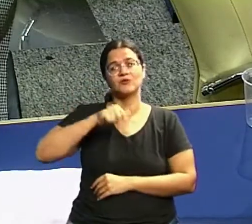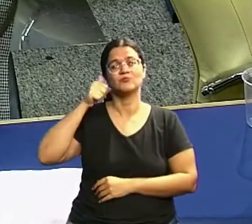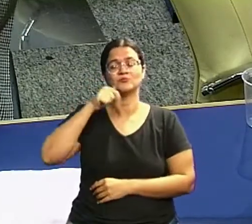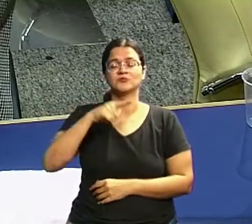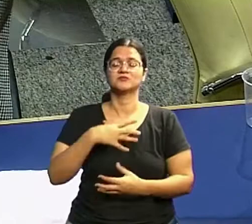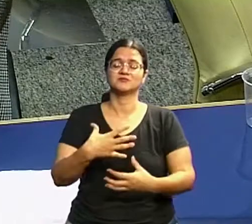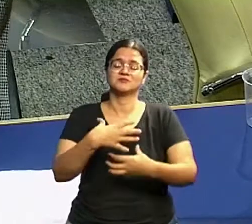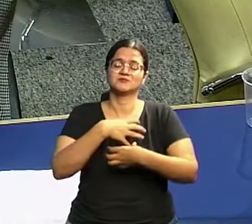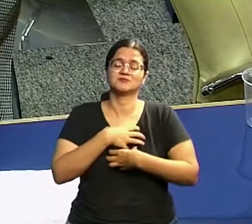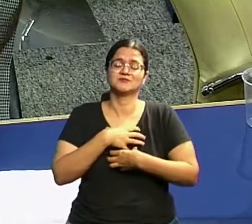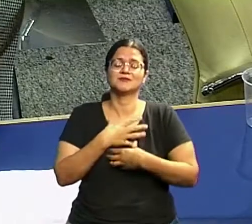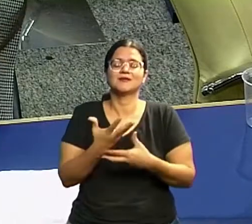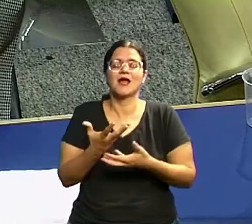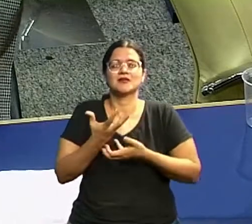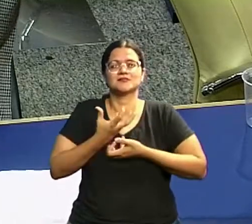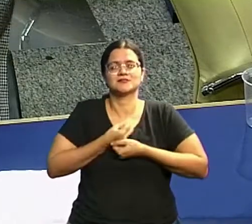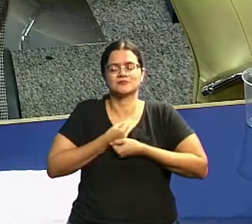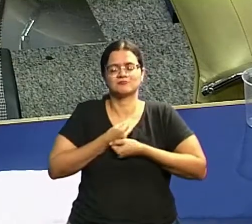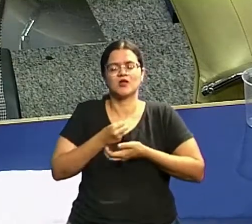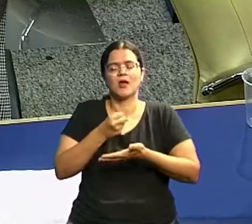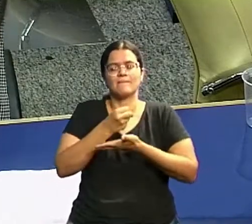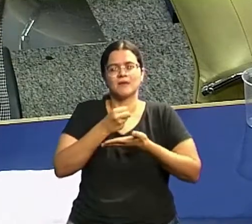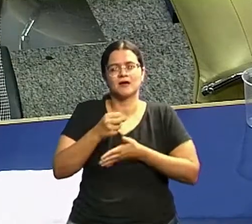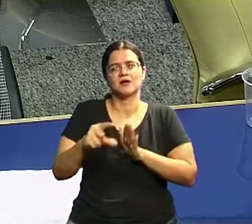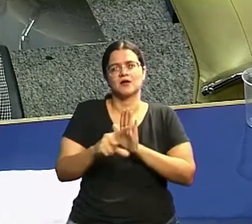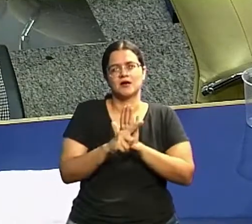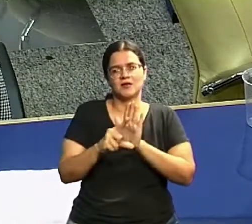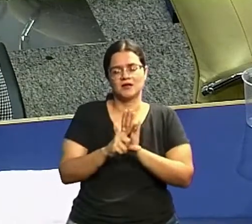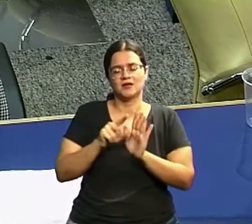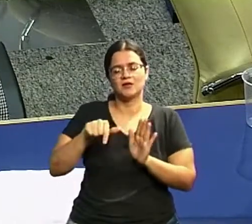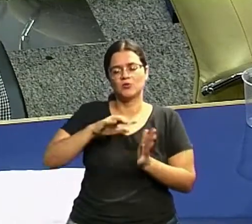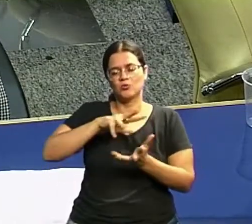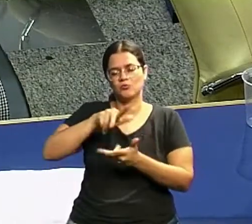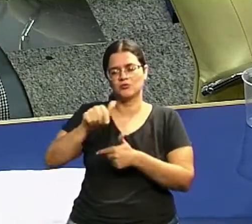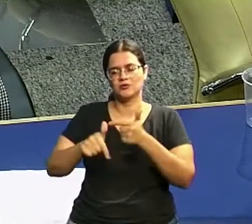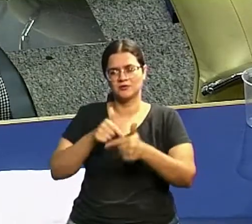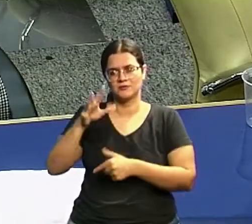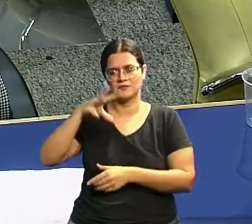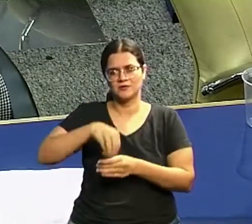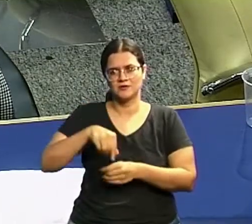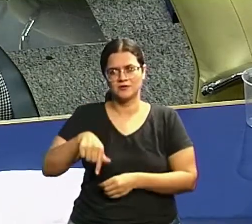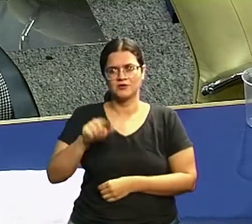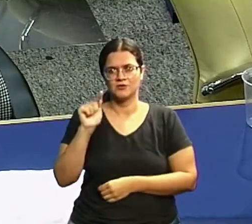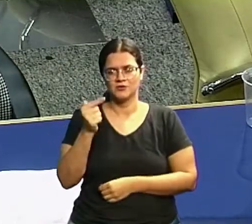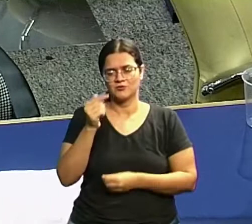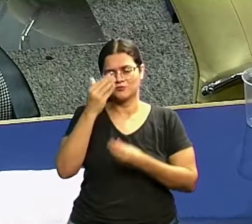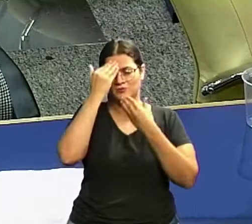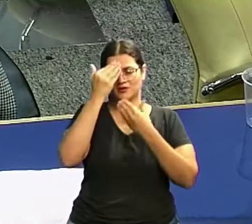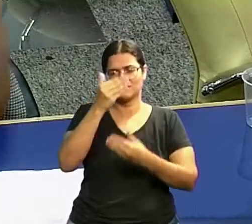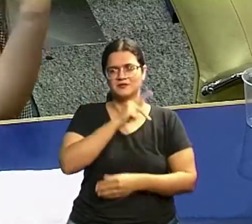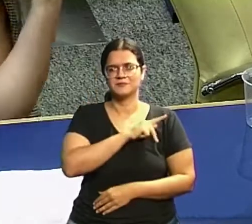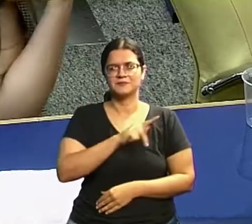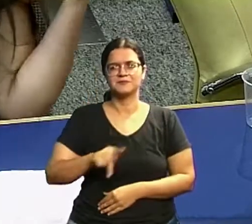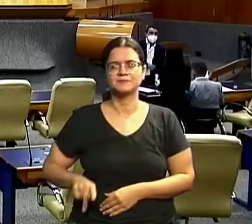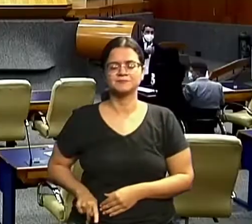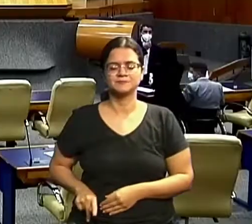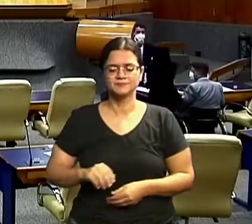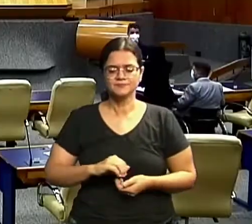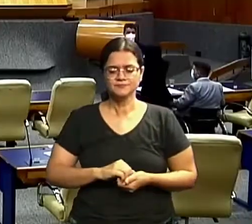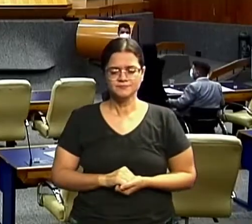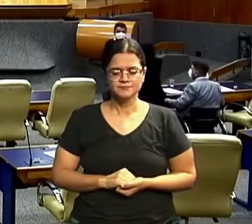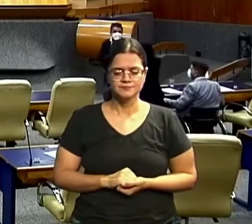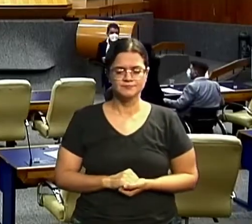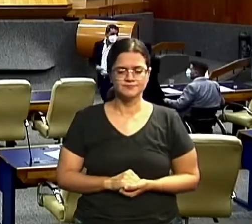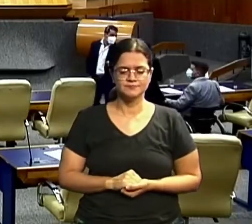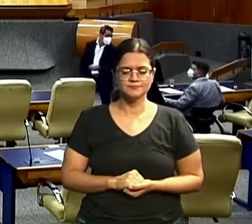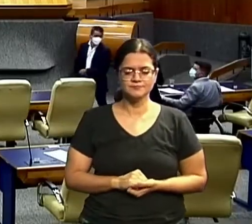se sintam acolhidas, amparadas no mundo do trabalho na cidade de Goiânia. Obrigada, presidente.